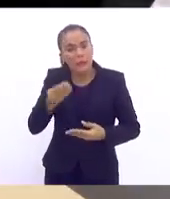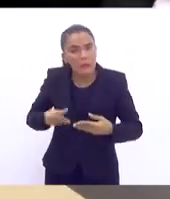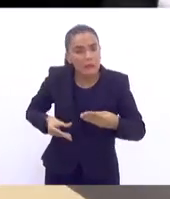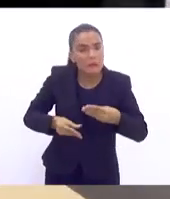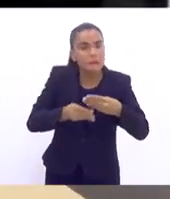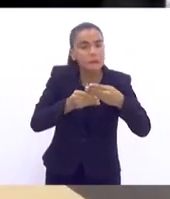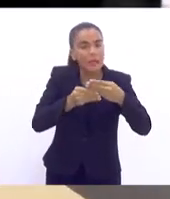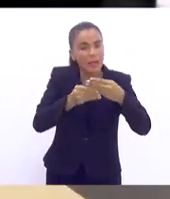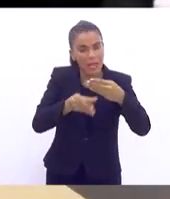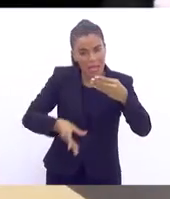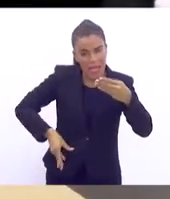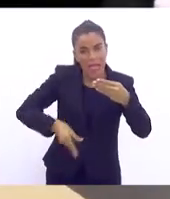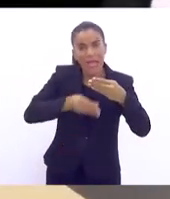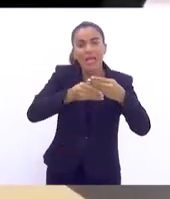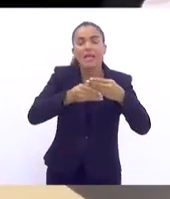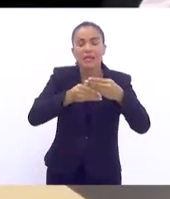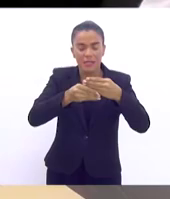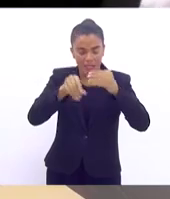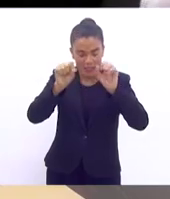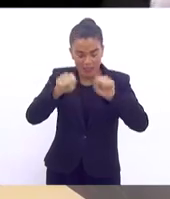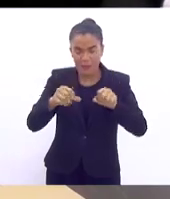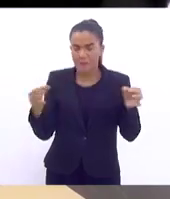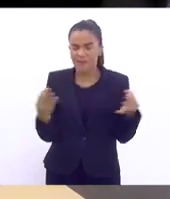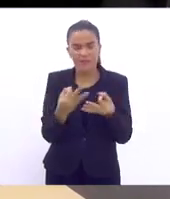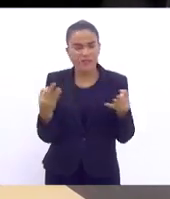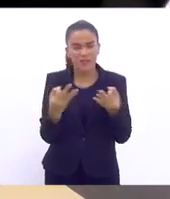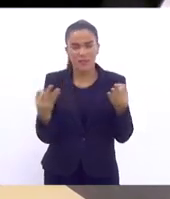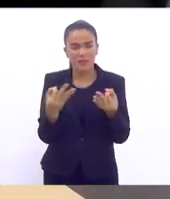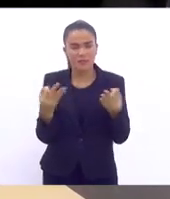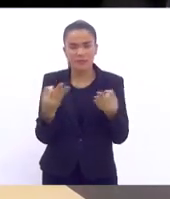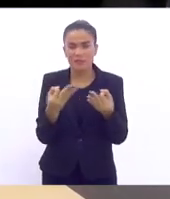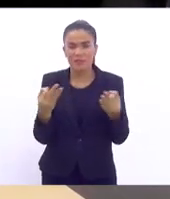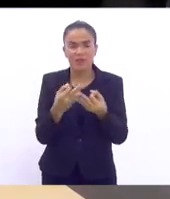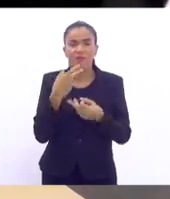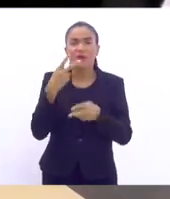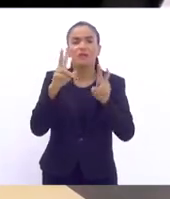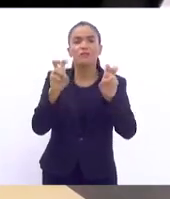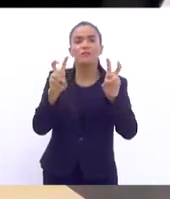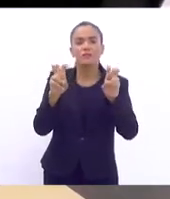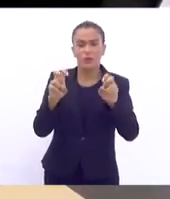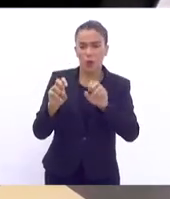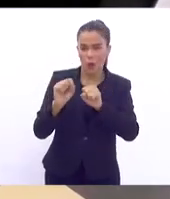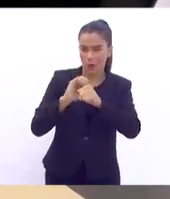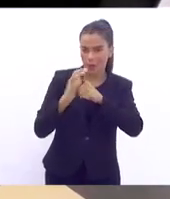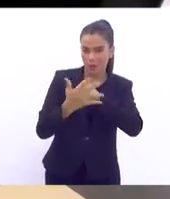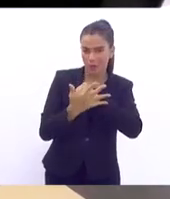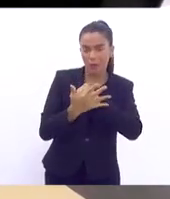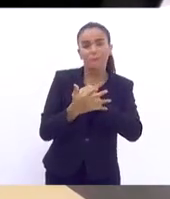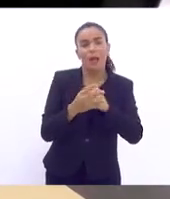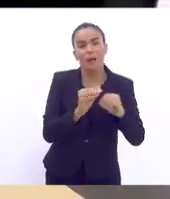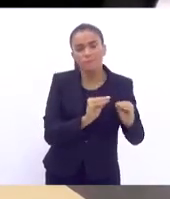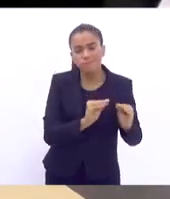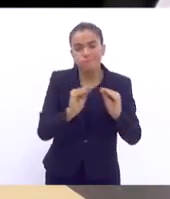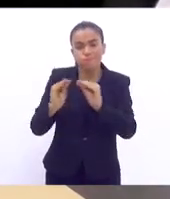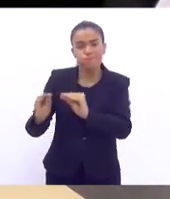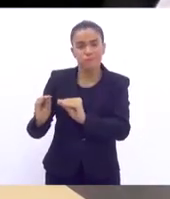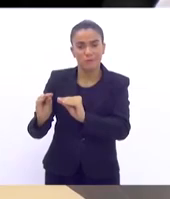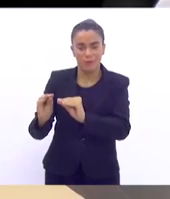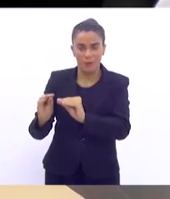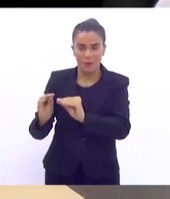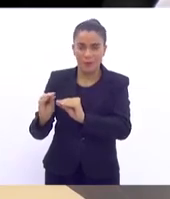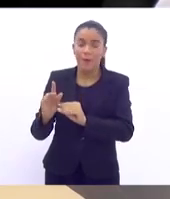que como existe a extraordinária dentro que trata só do covid para jogar para extraordinária pela perda do